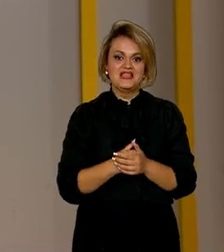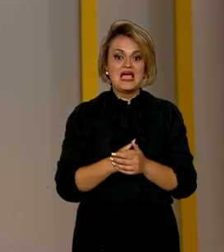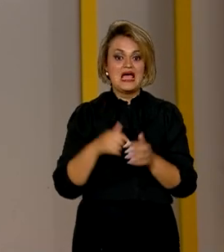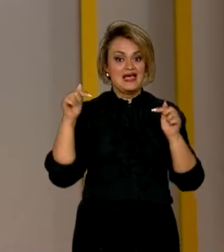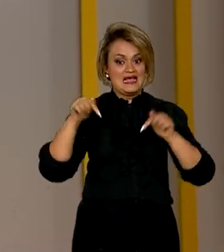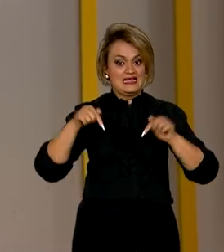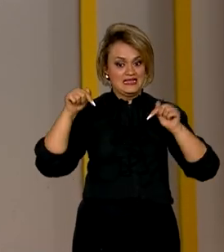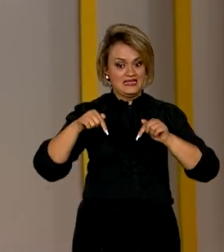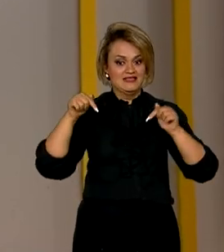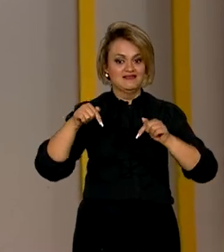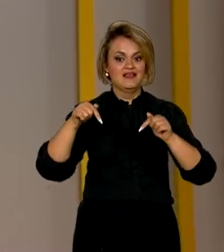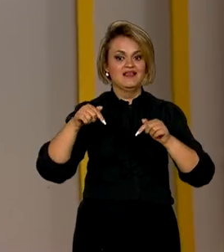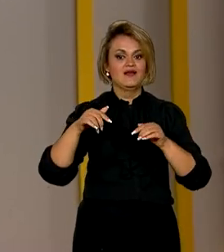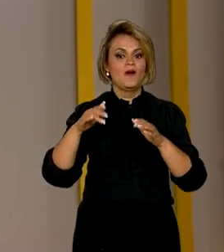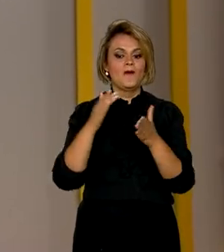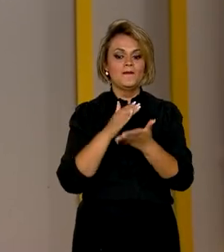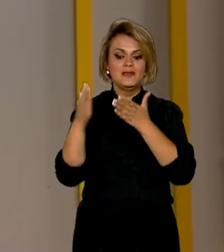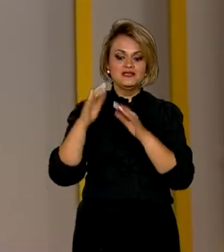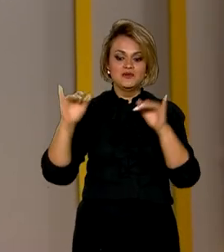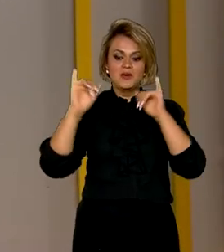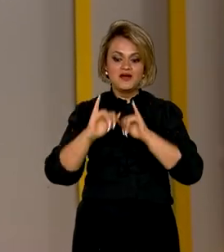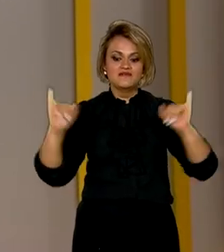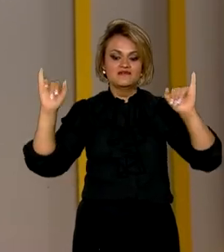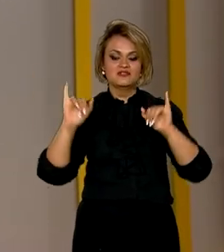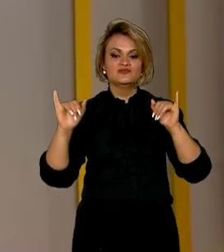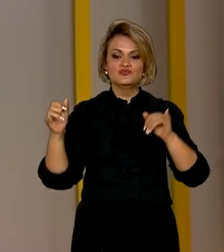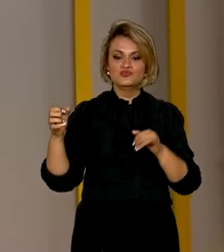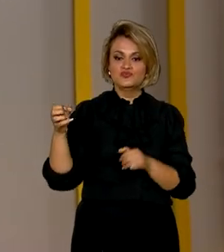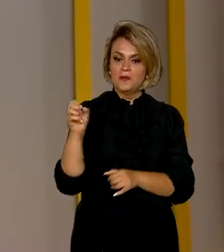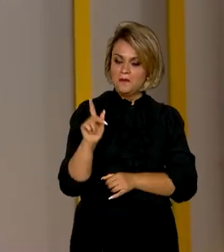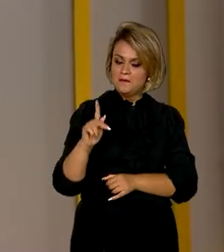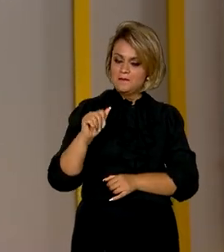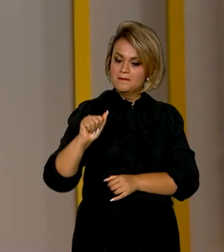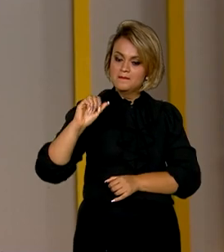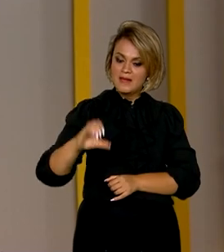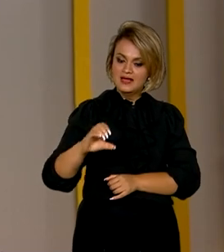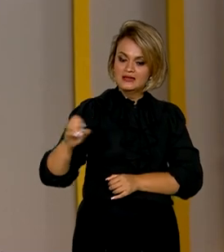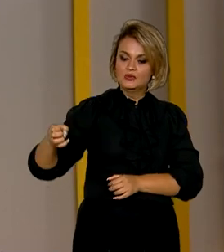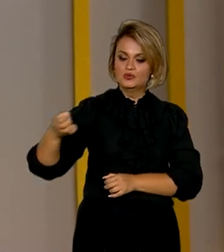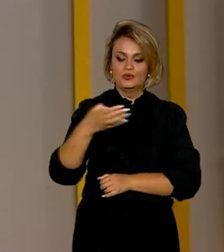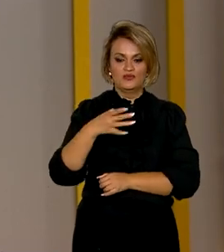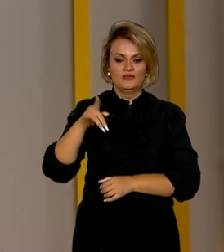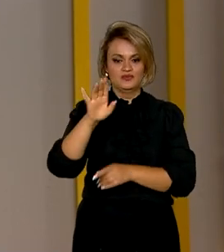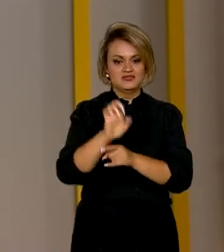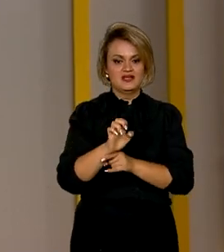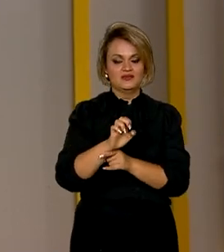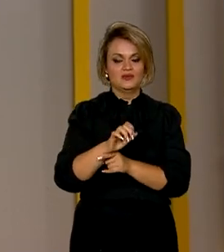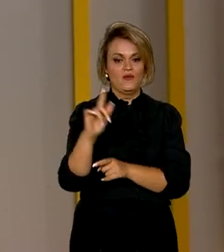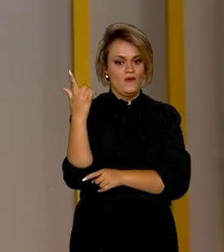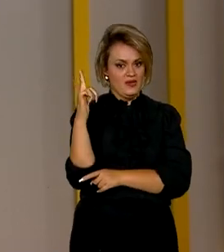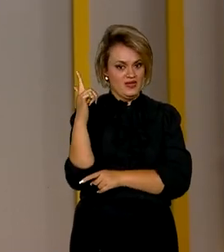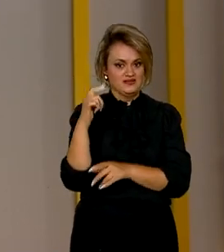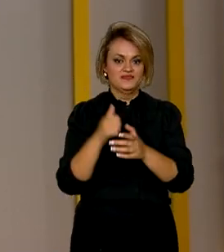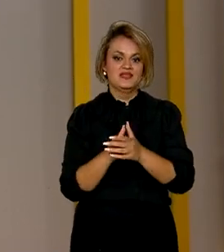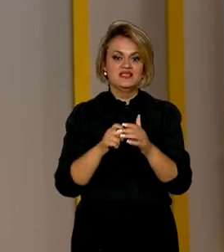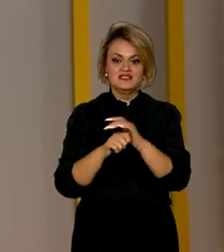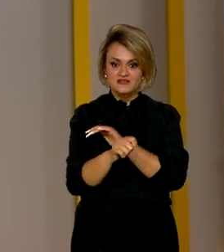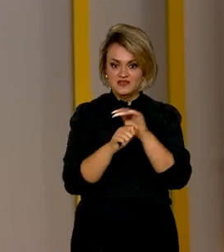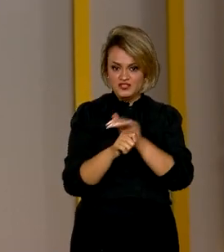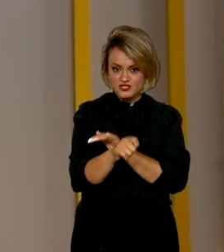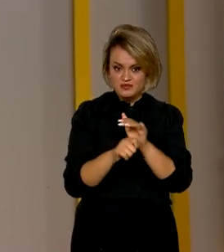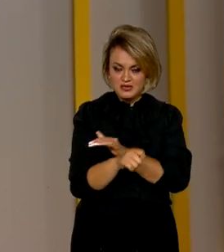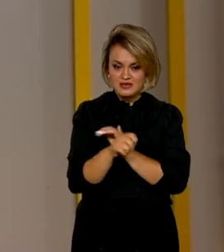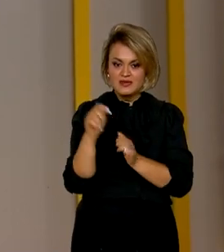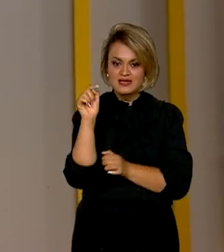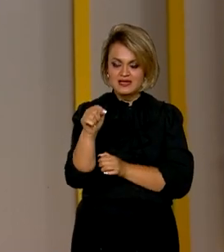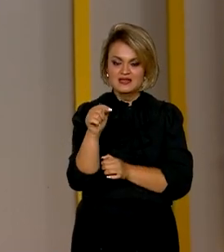Essa edição do Brasil em Dia começa com o lançamento do Programa de Aceleração do Crescimento no Estado de Goiás. Os investimentos no